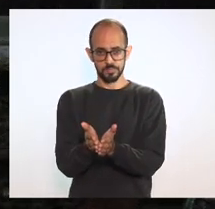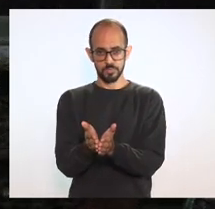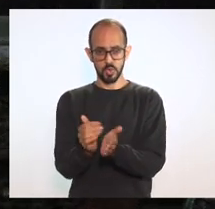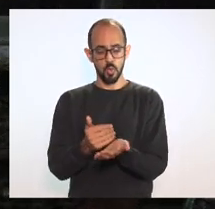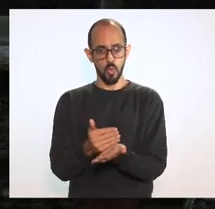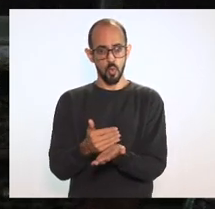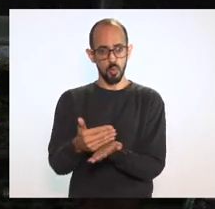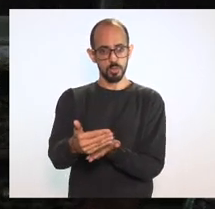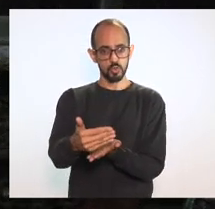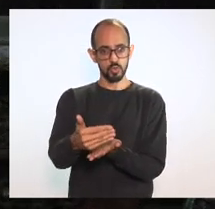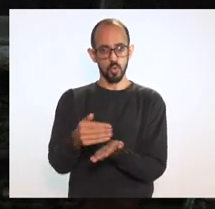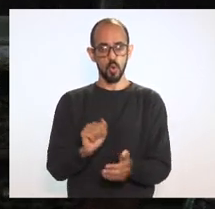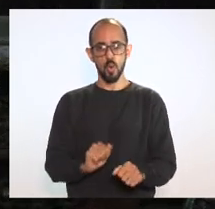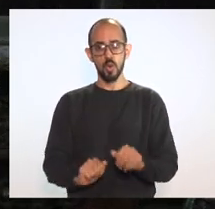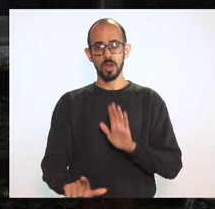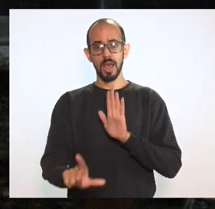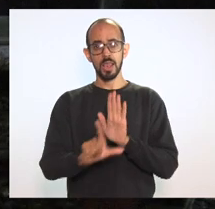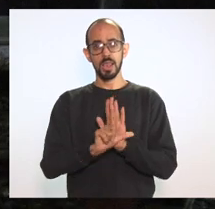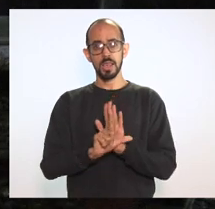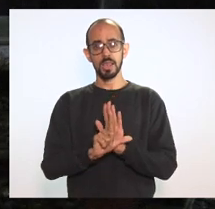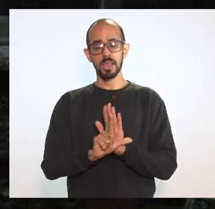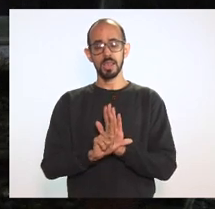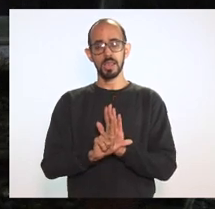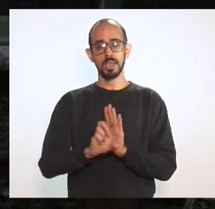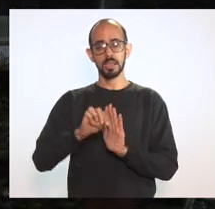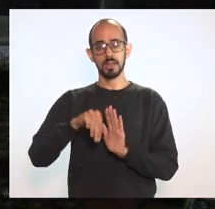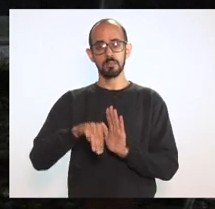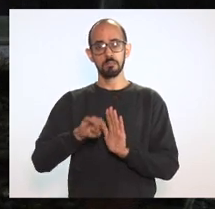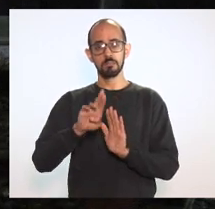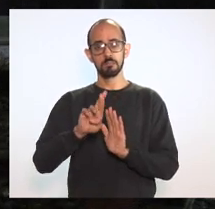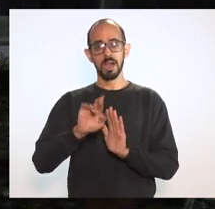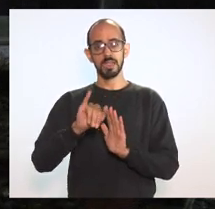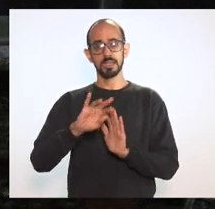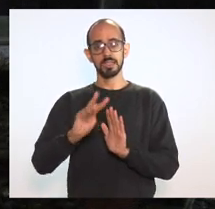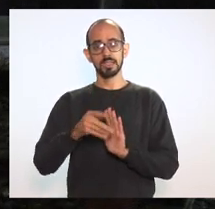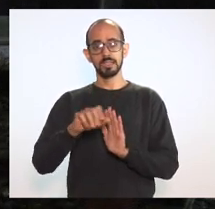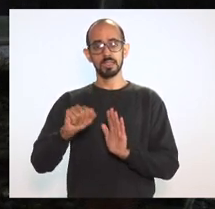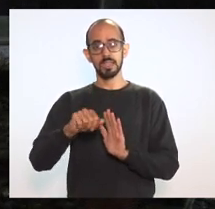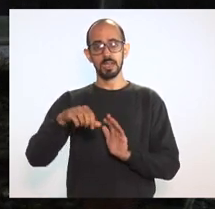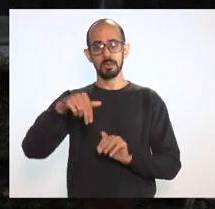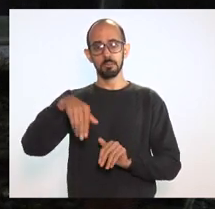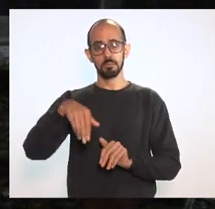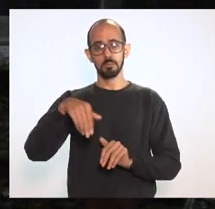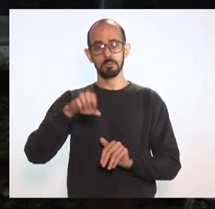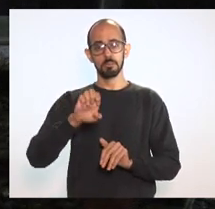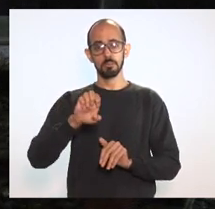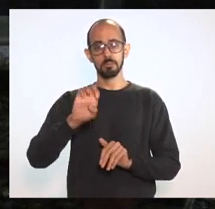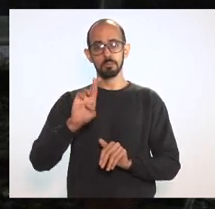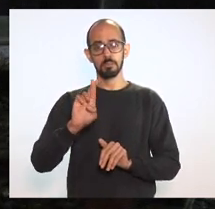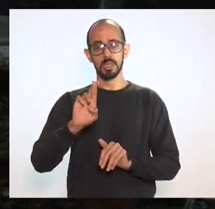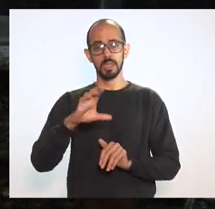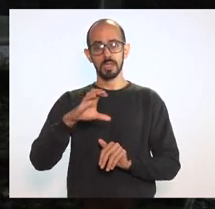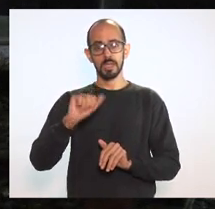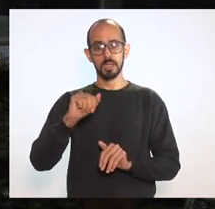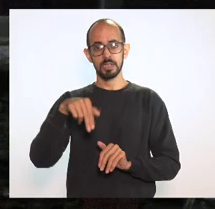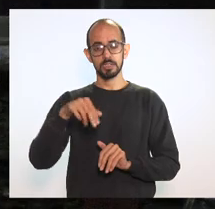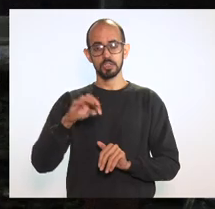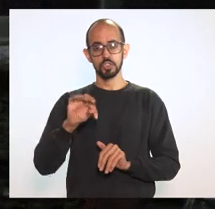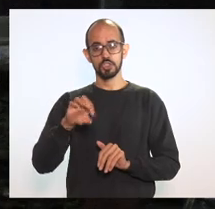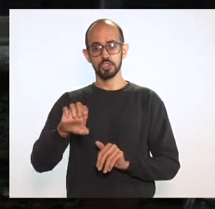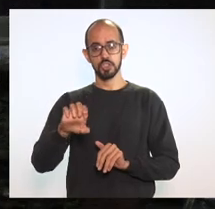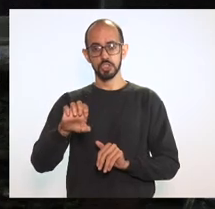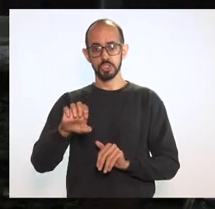partida a Lei do Fundo de Marinha Mercante, de 1958, criado com o objetivo de